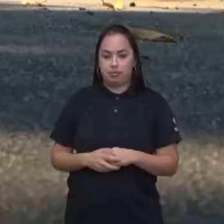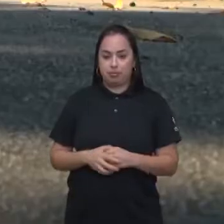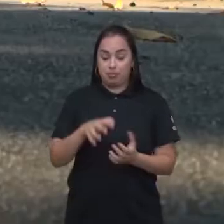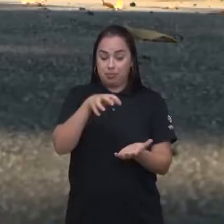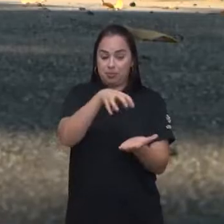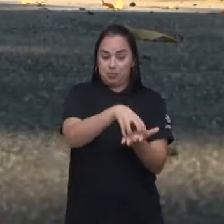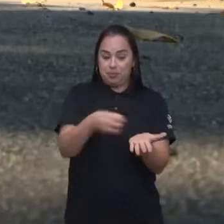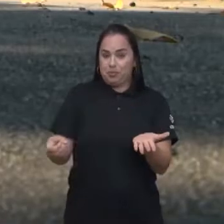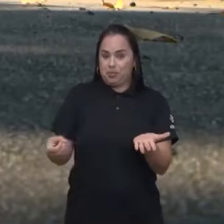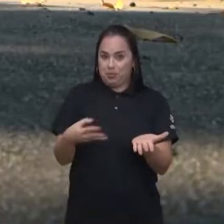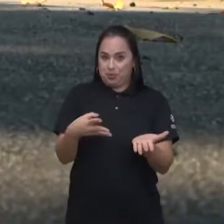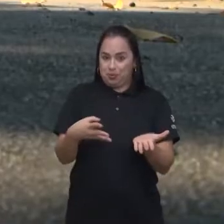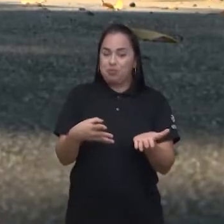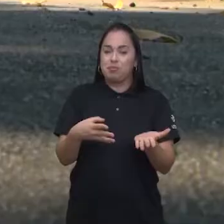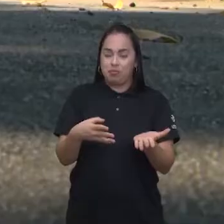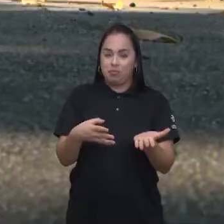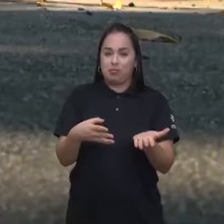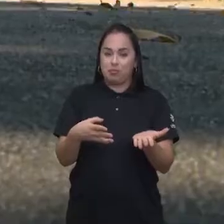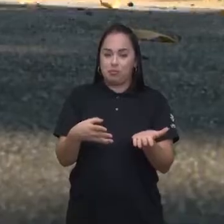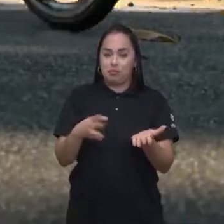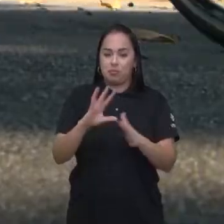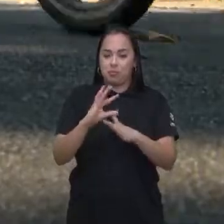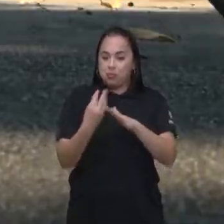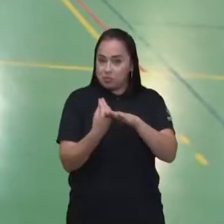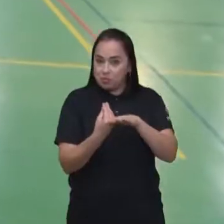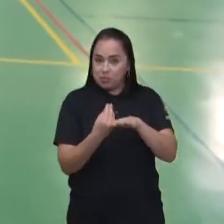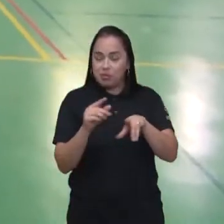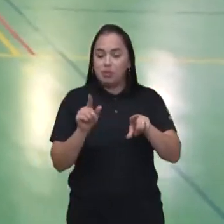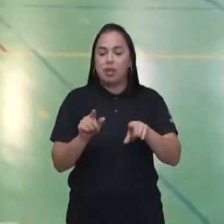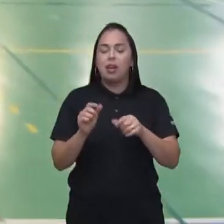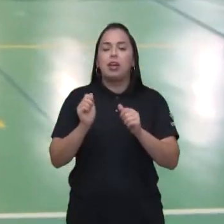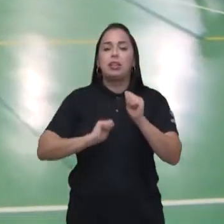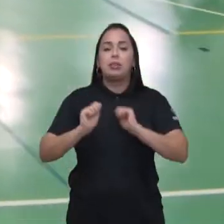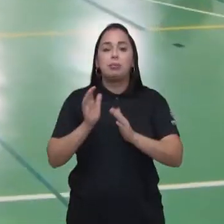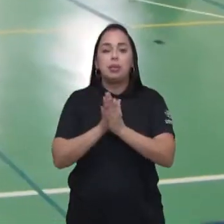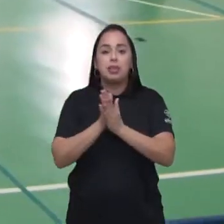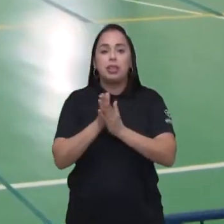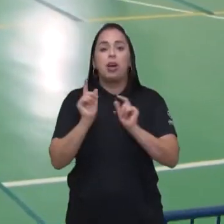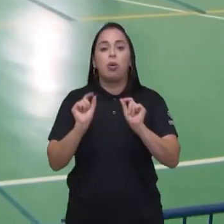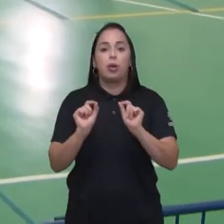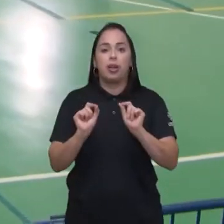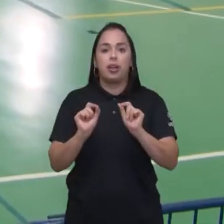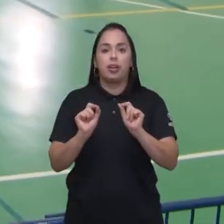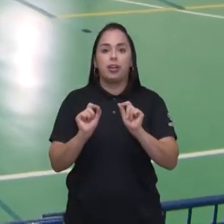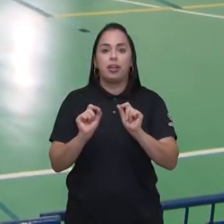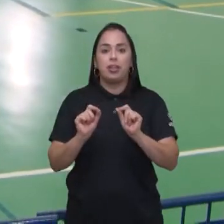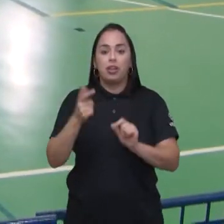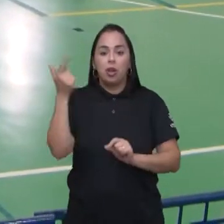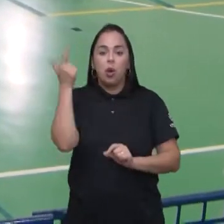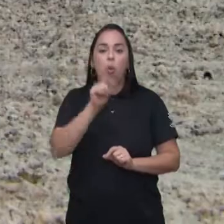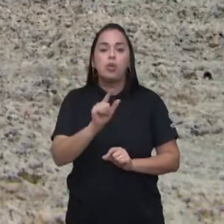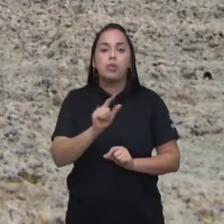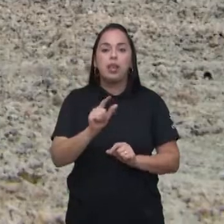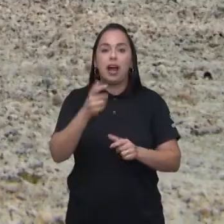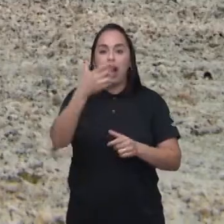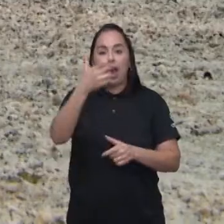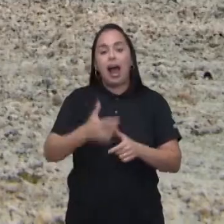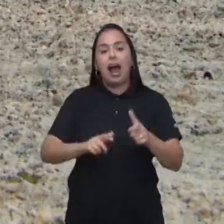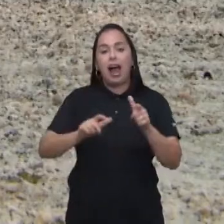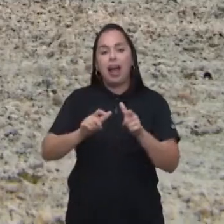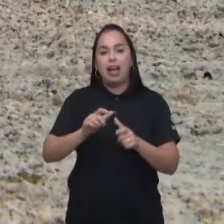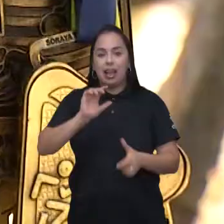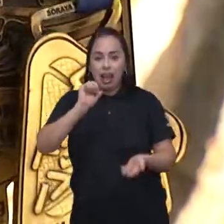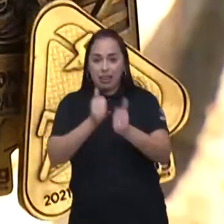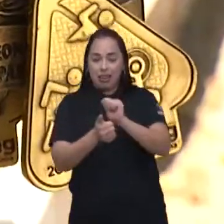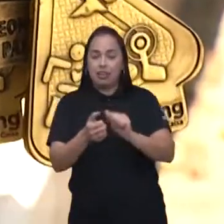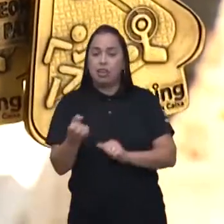com o novo Centro de Treinamento e formação do paradesporto a expectativa é que são José ganha em novos atletas e